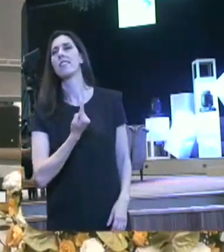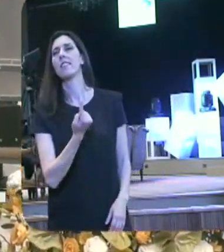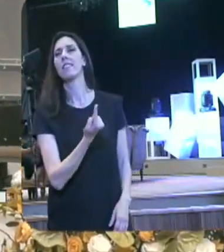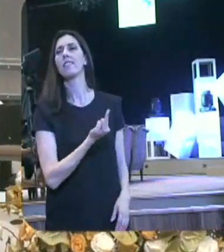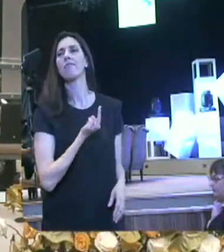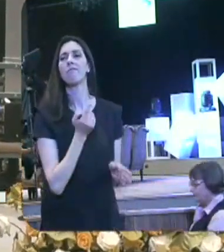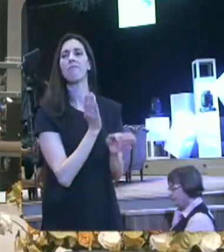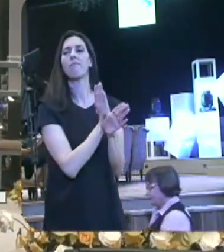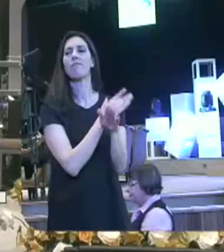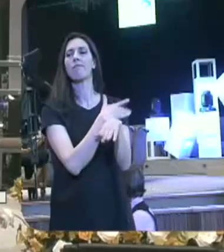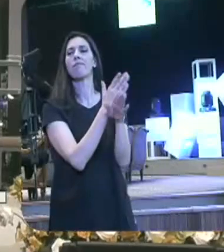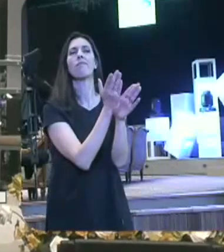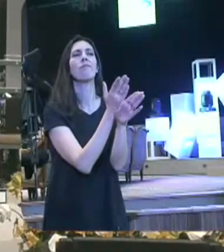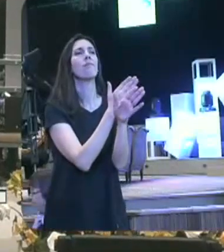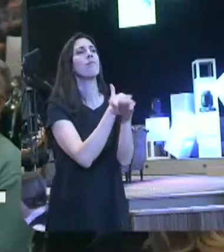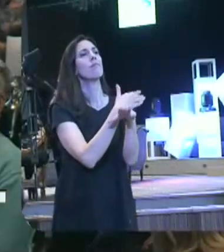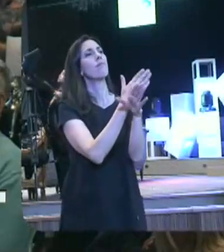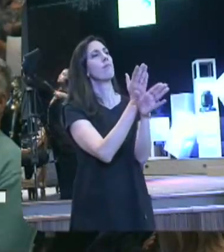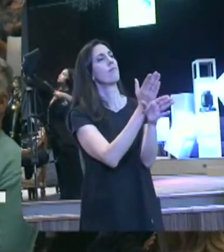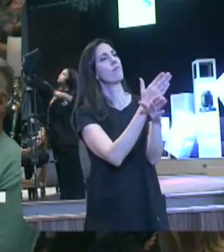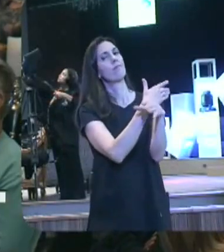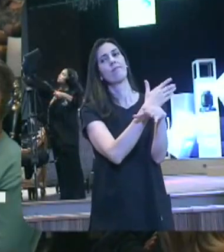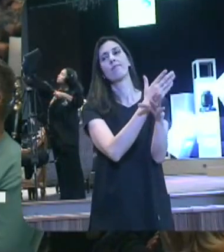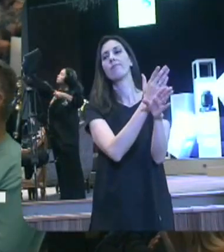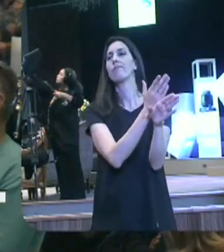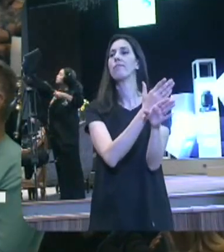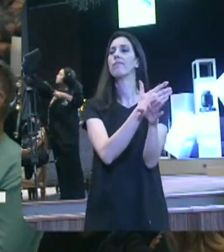Torno-me independente